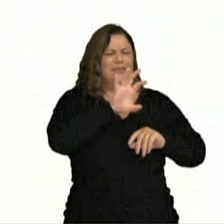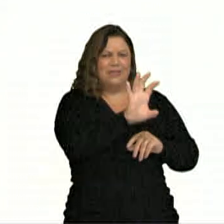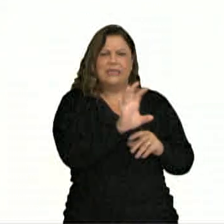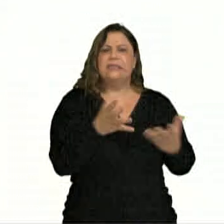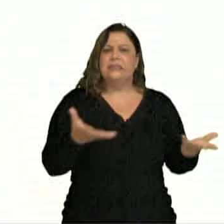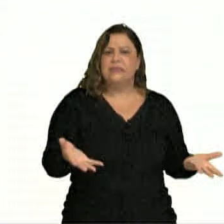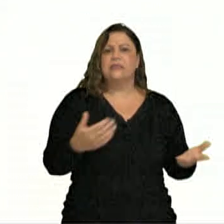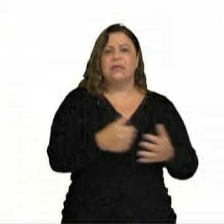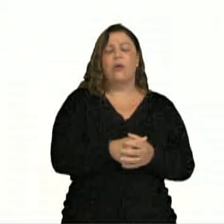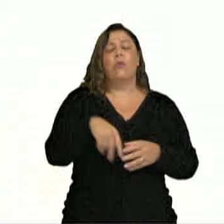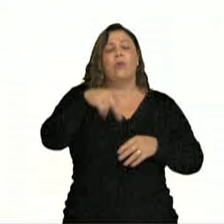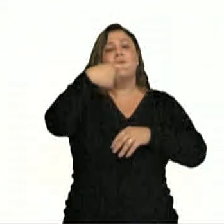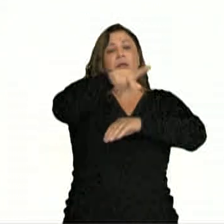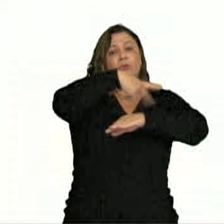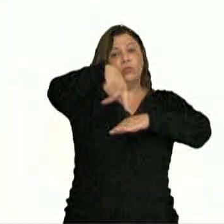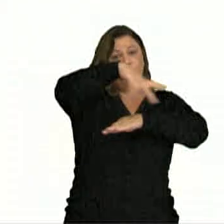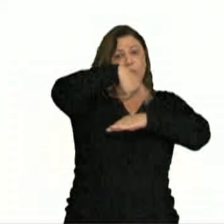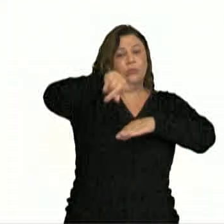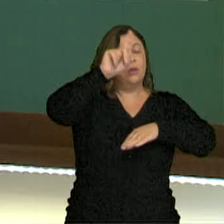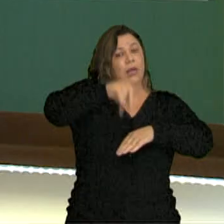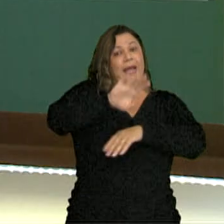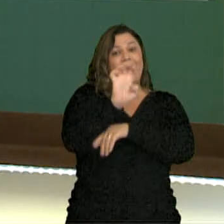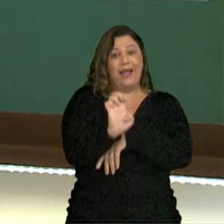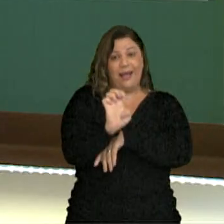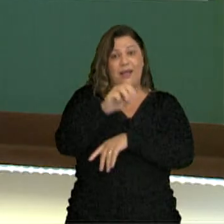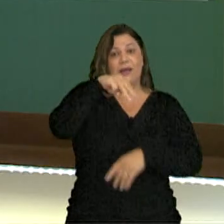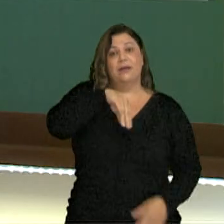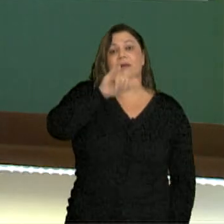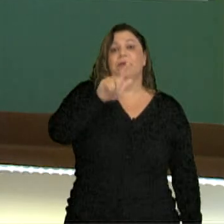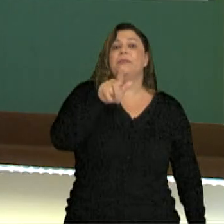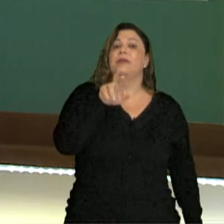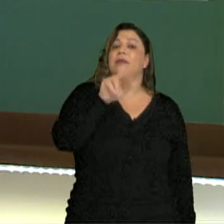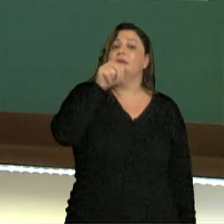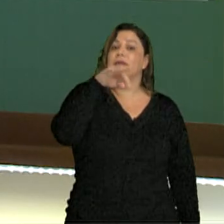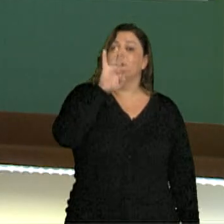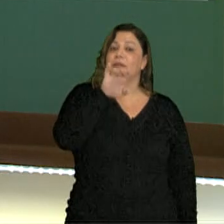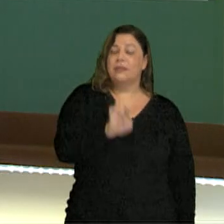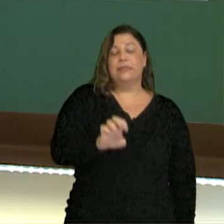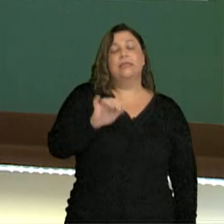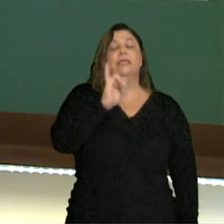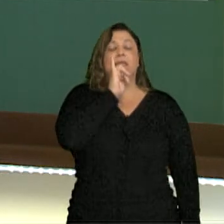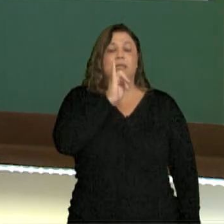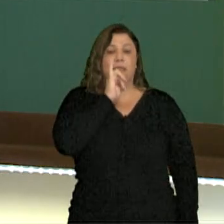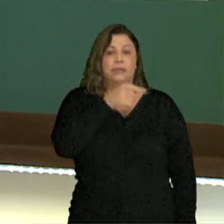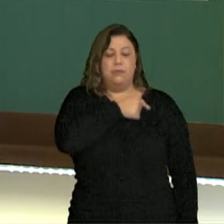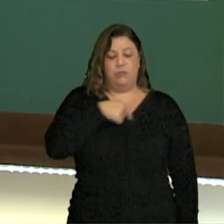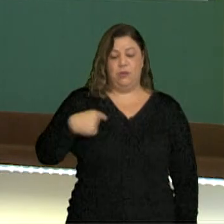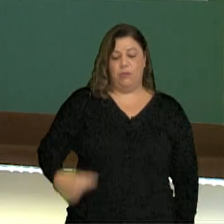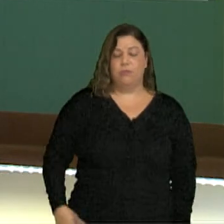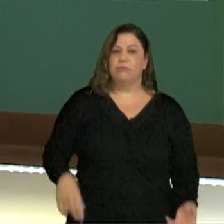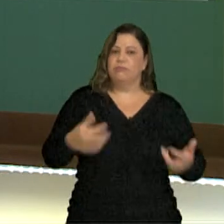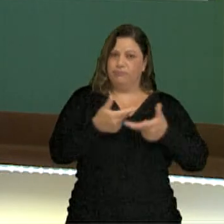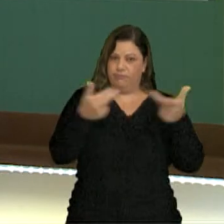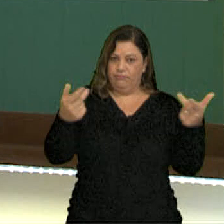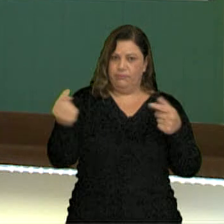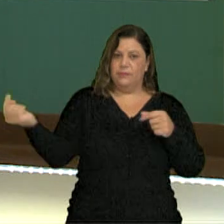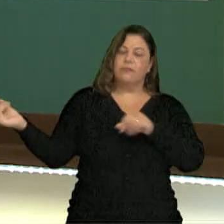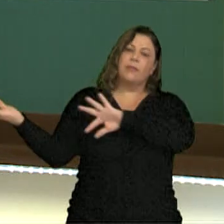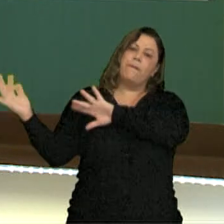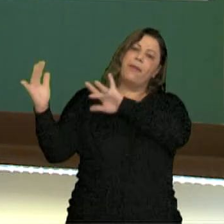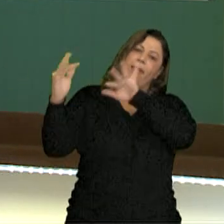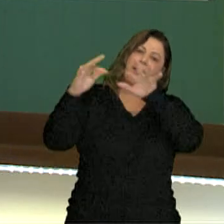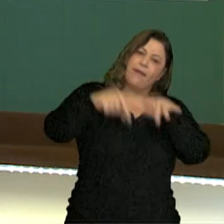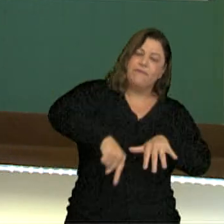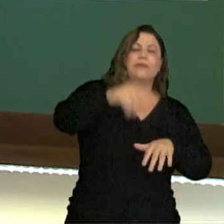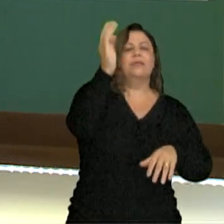na sua pátria, de emigrante. Vamos colocar o exemplo, os chineses que estão vindo aqui para o Brasil.